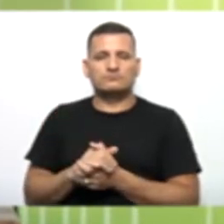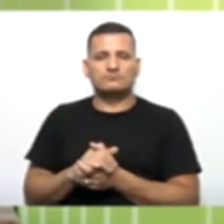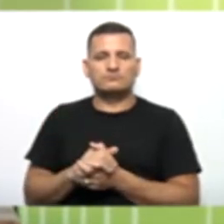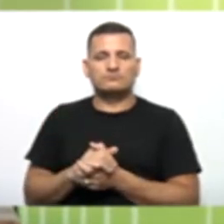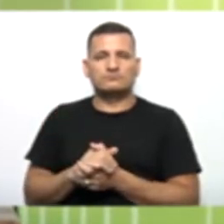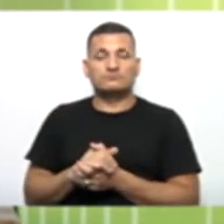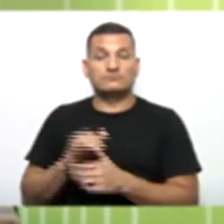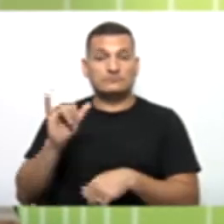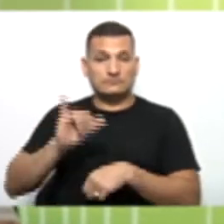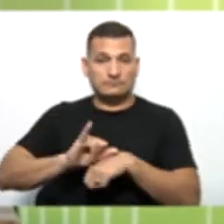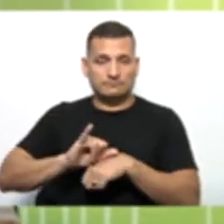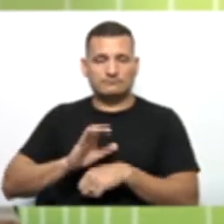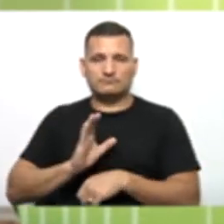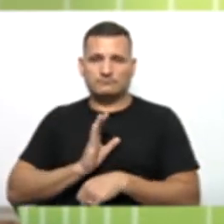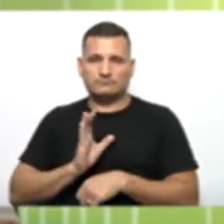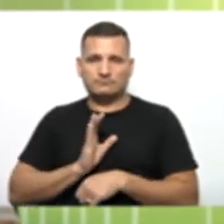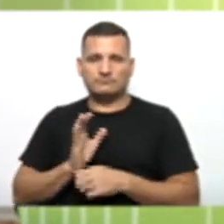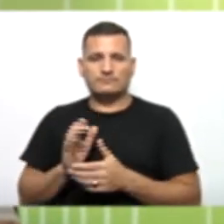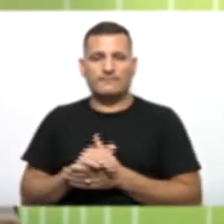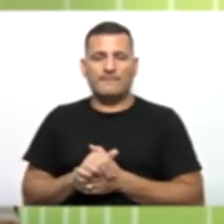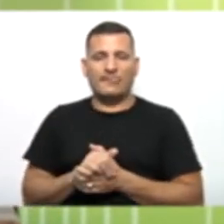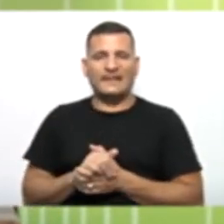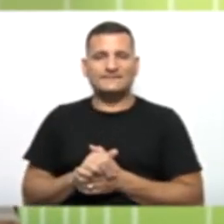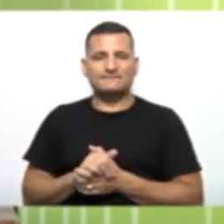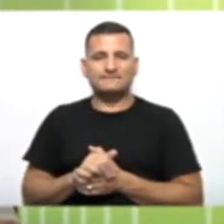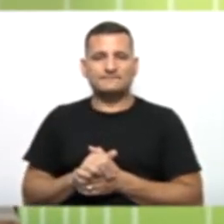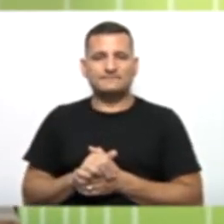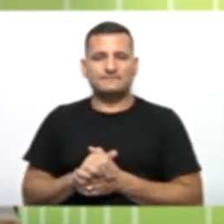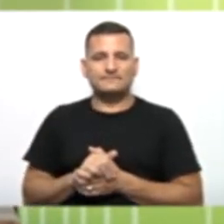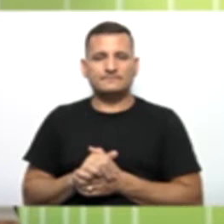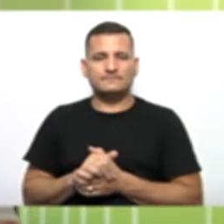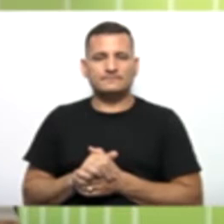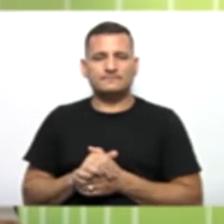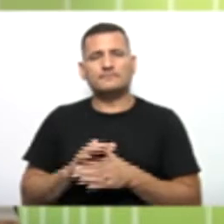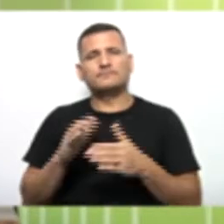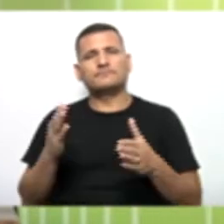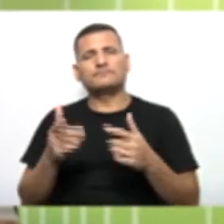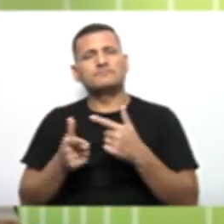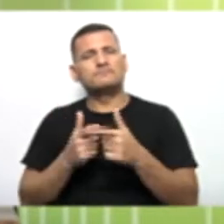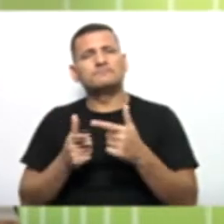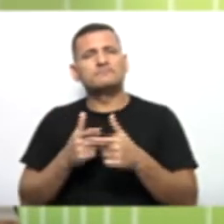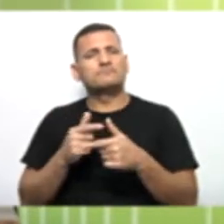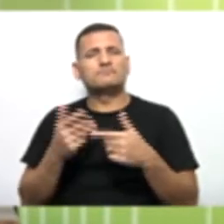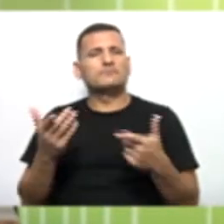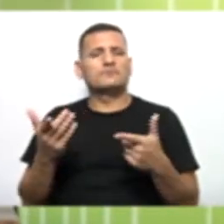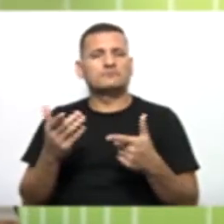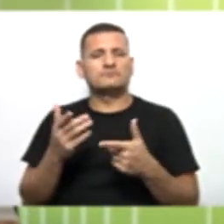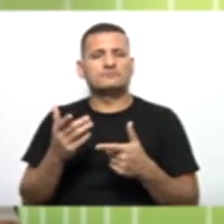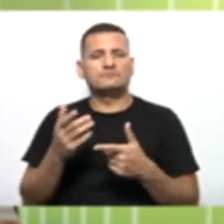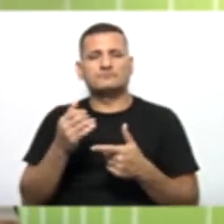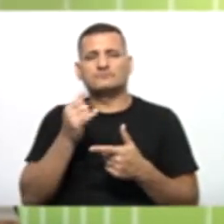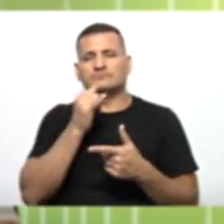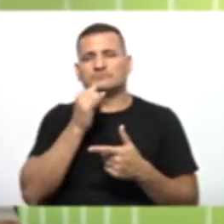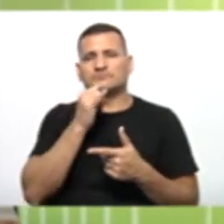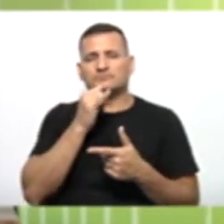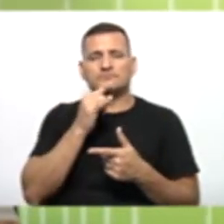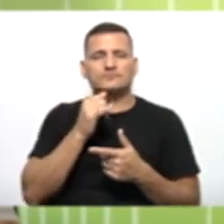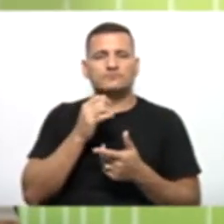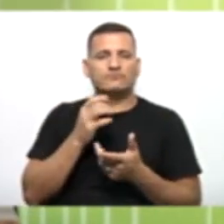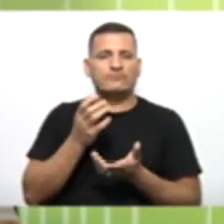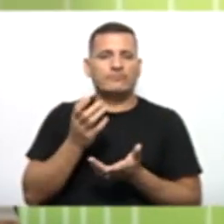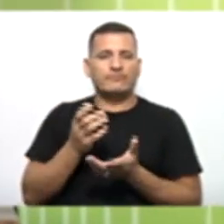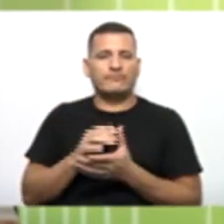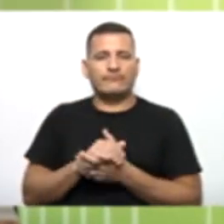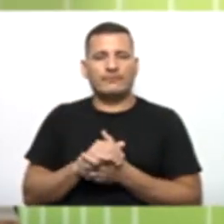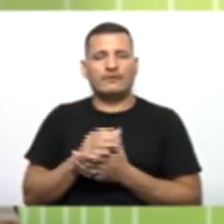do Canadá. Bom, mas qual o problema que pode ter de um vestígio